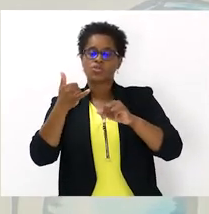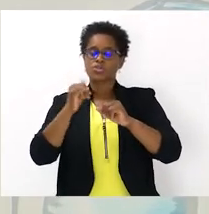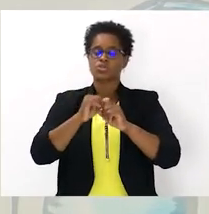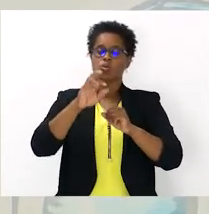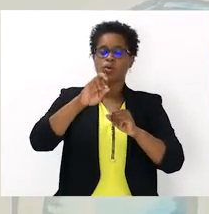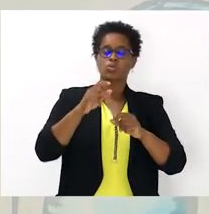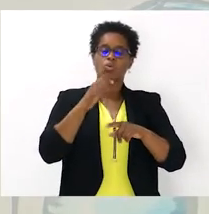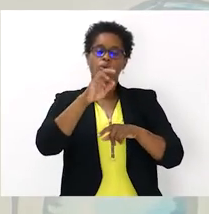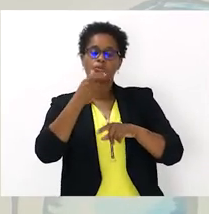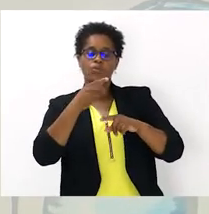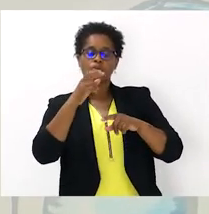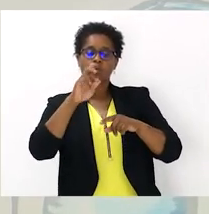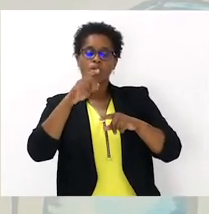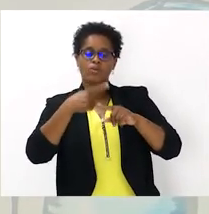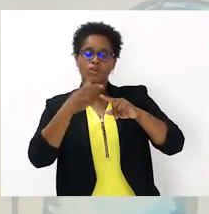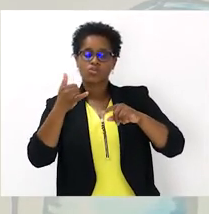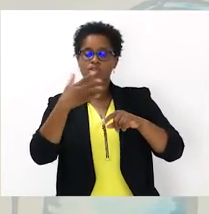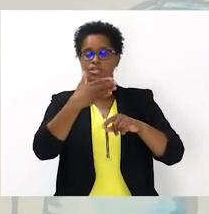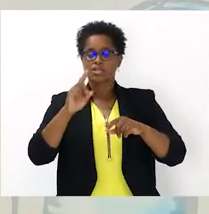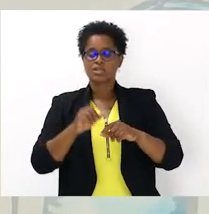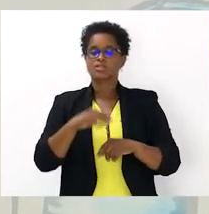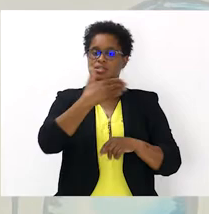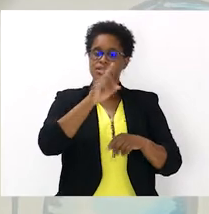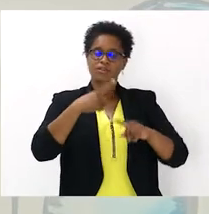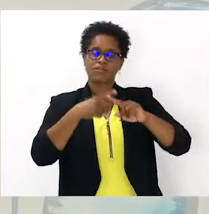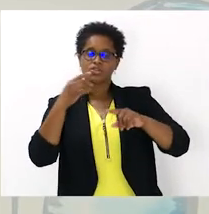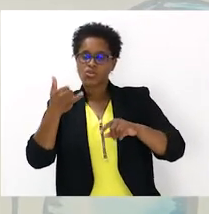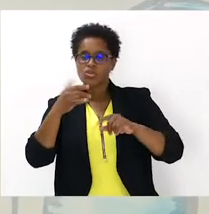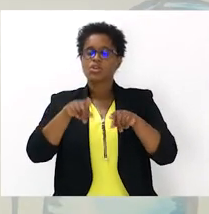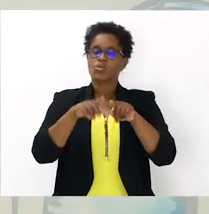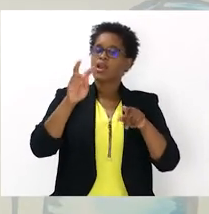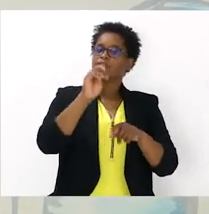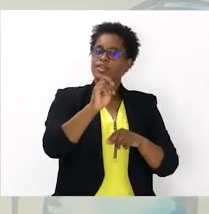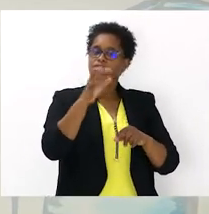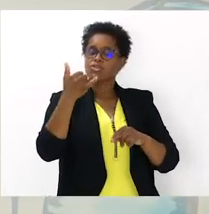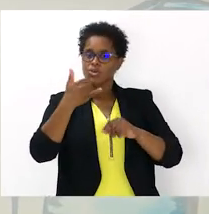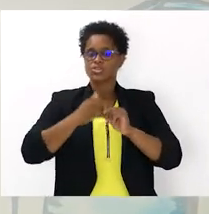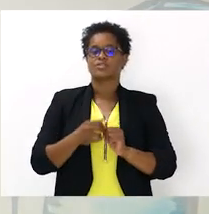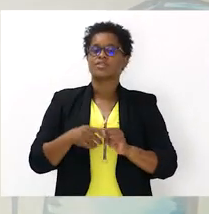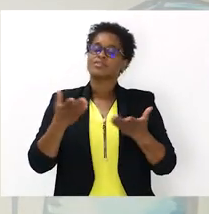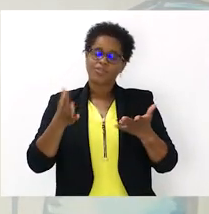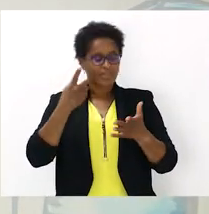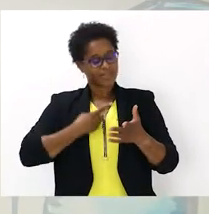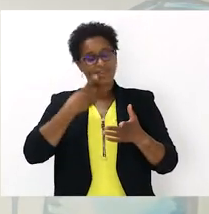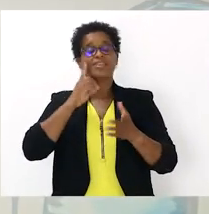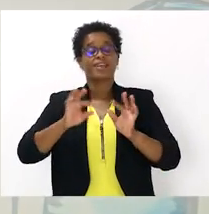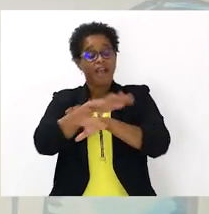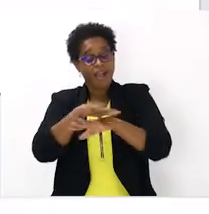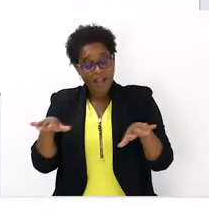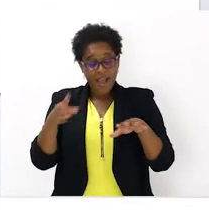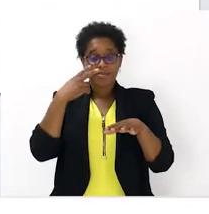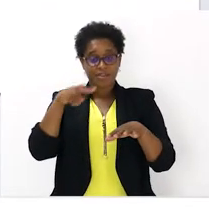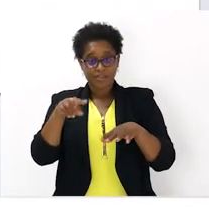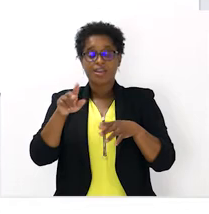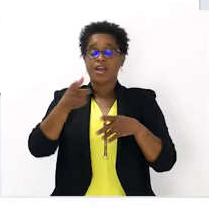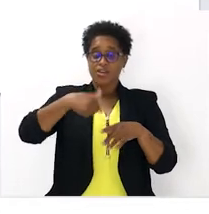2, 8. 8 vezes 2, 16. E 16 vezes 2 dá 32. Sendo assim, acabamos de